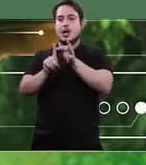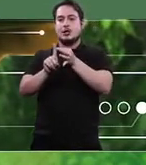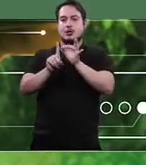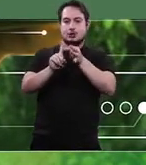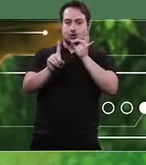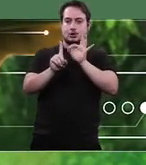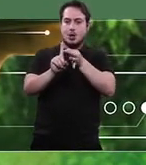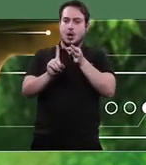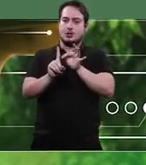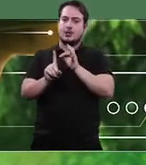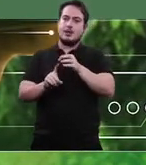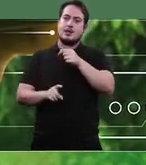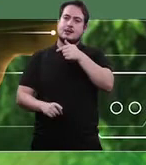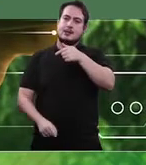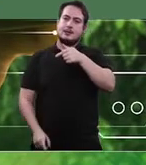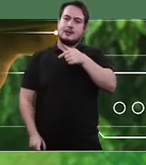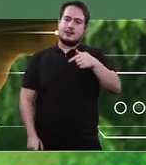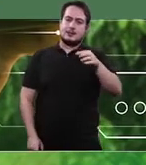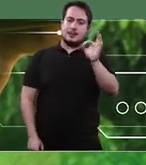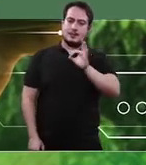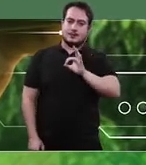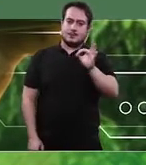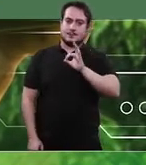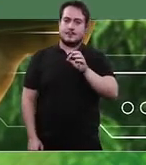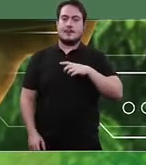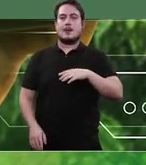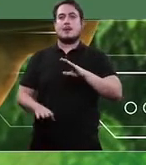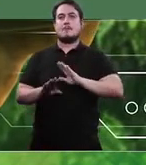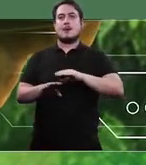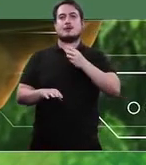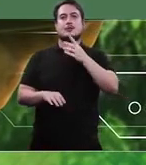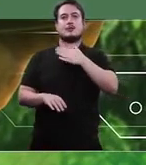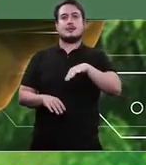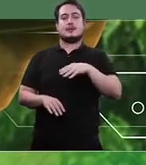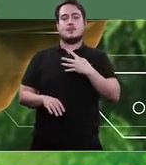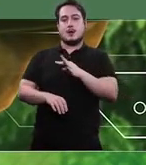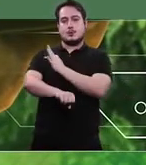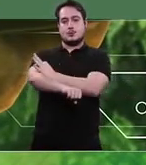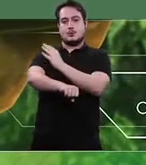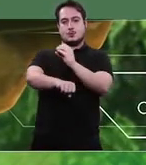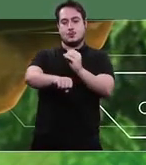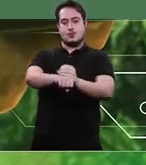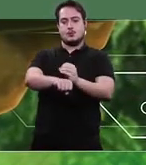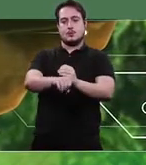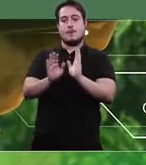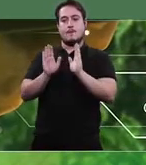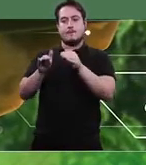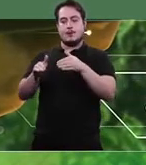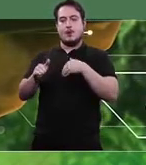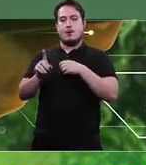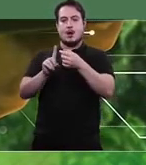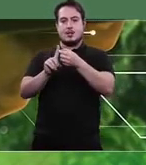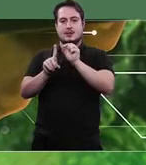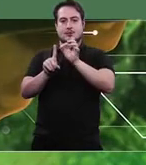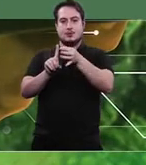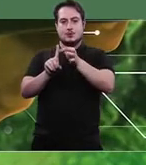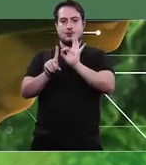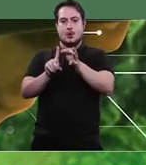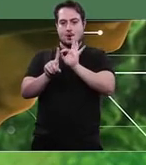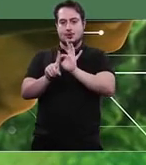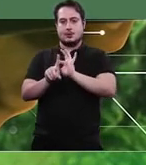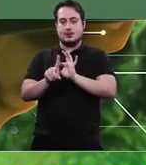de 77%, mais de 3/4 das exportações do Tocantins se concentram em soja. Já